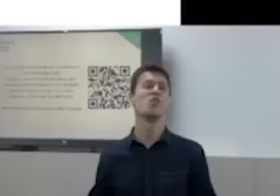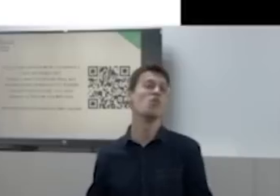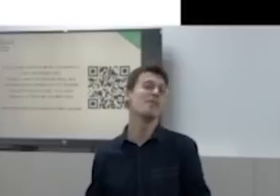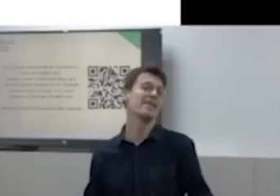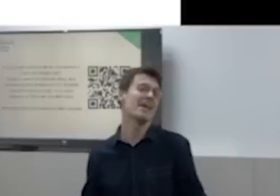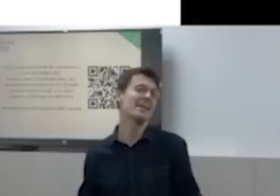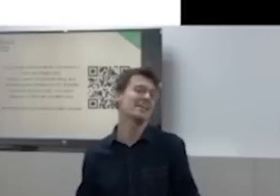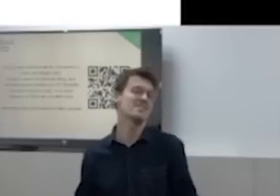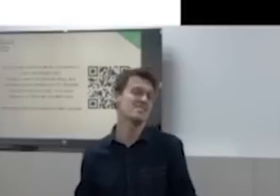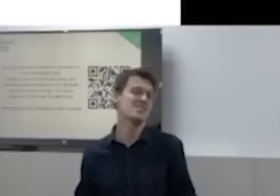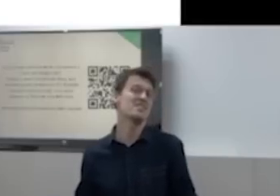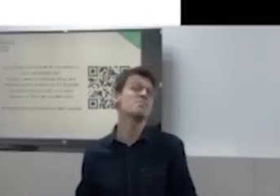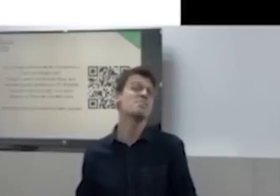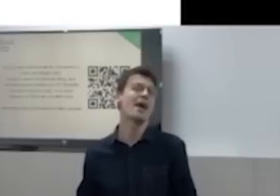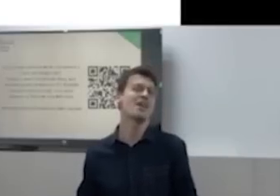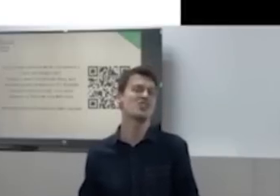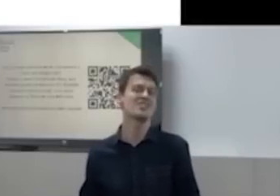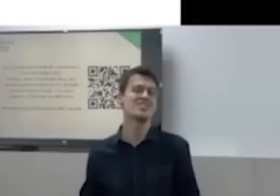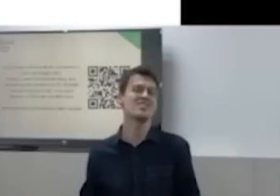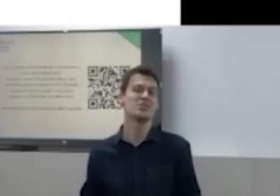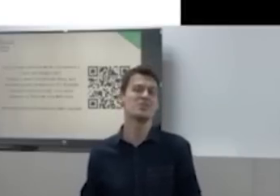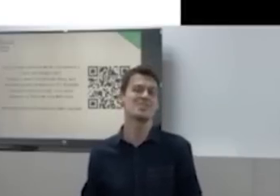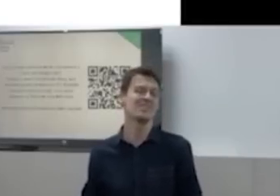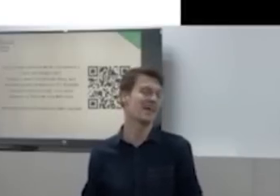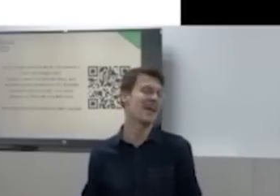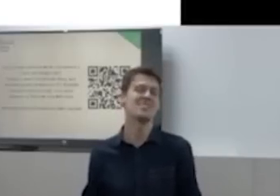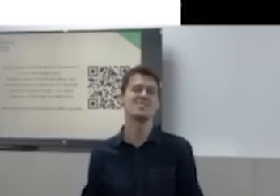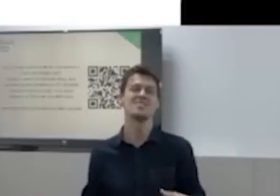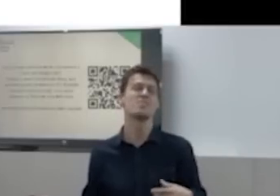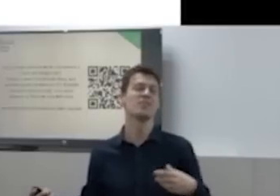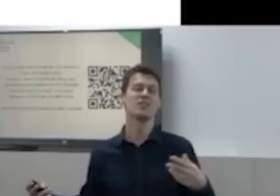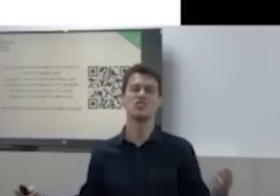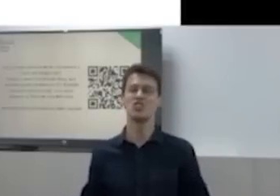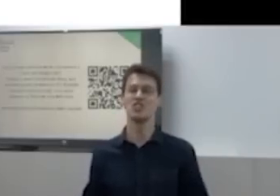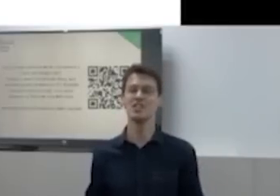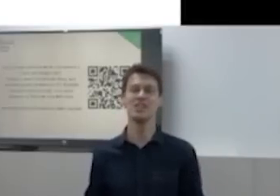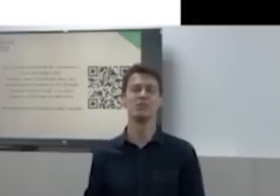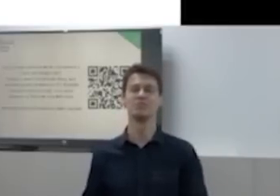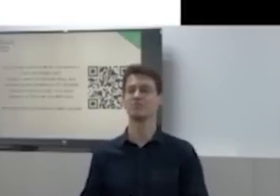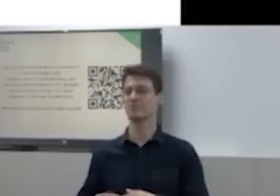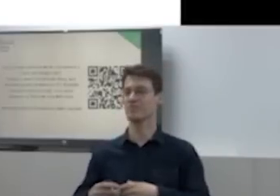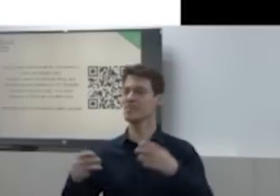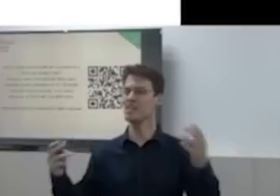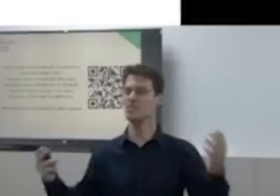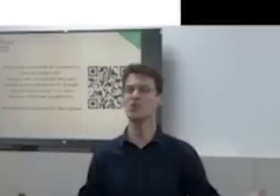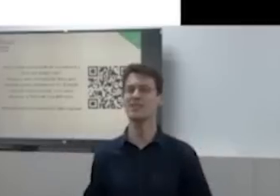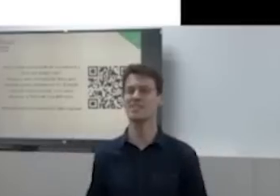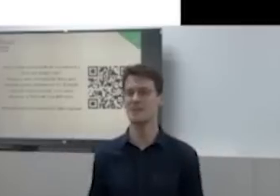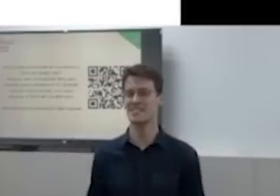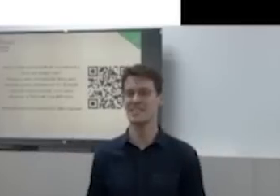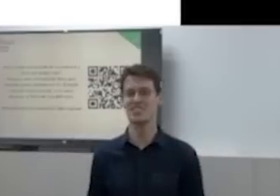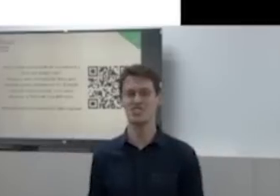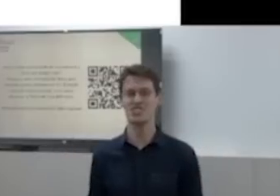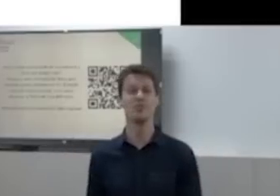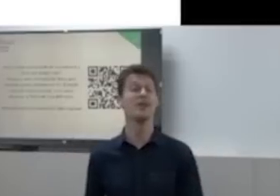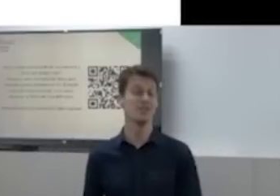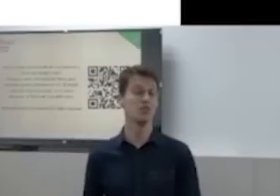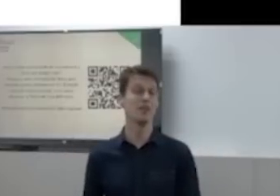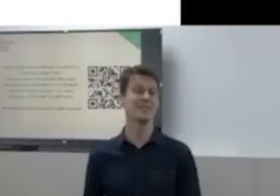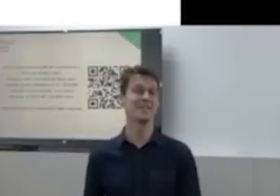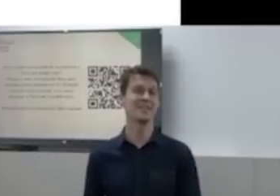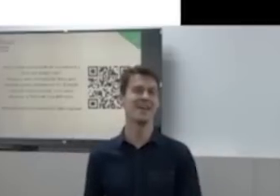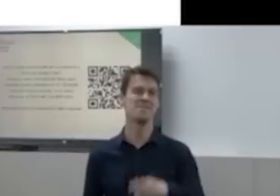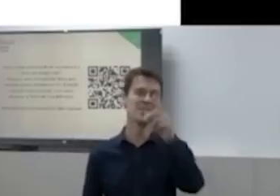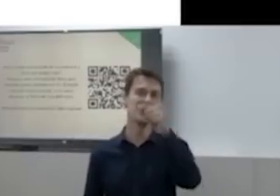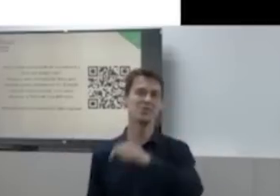evidências? Uma delas são as imagens que os satélites tiram, as sondas espaciais